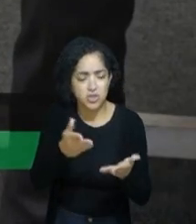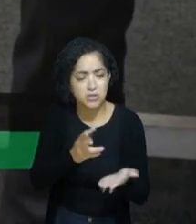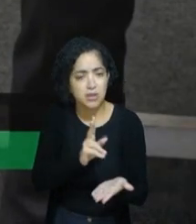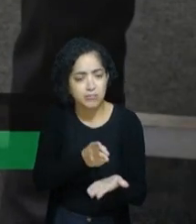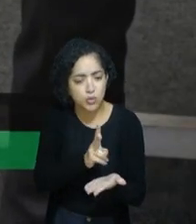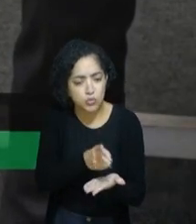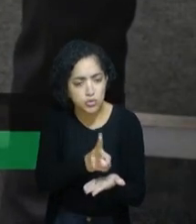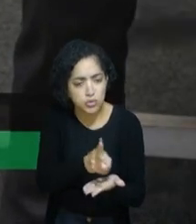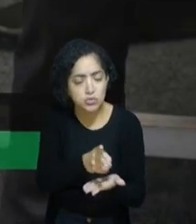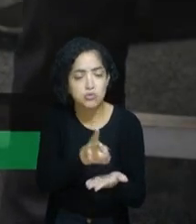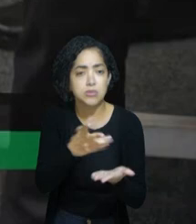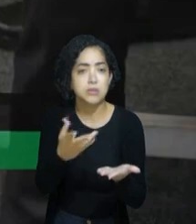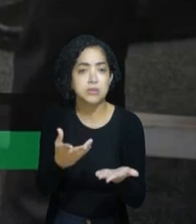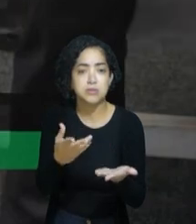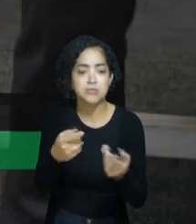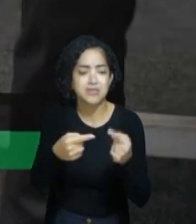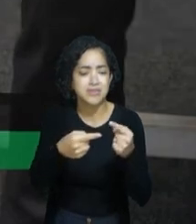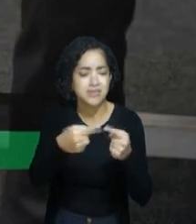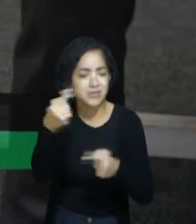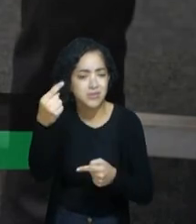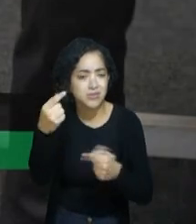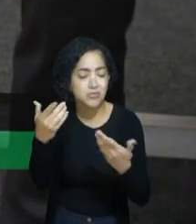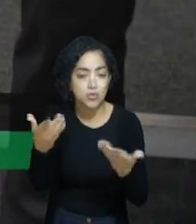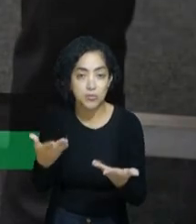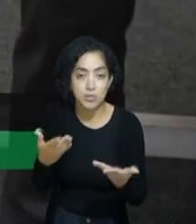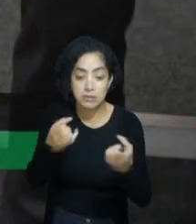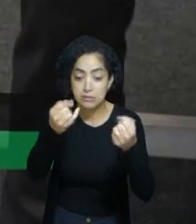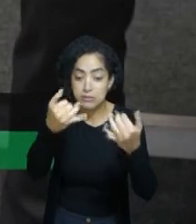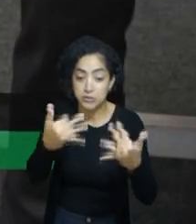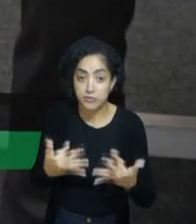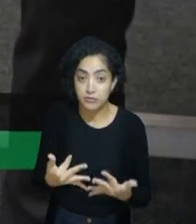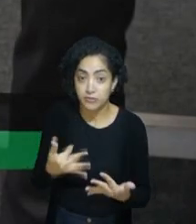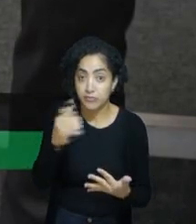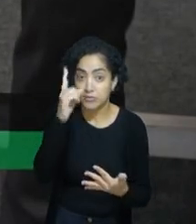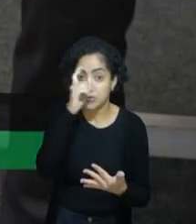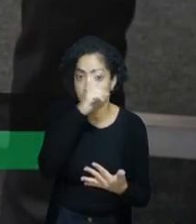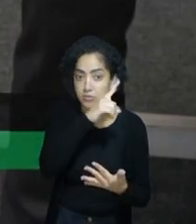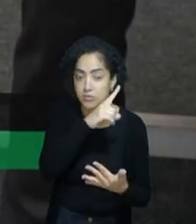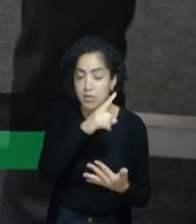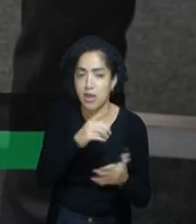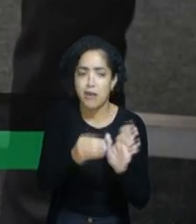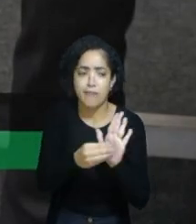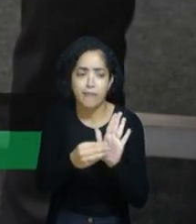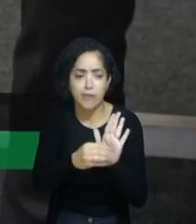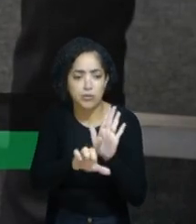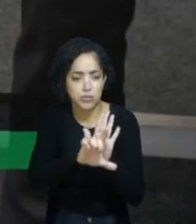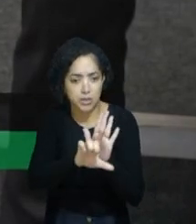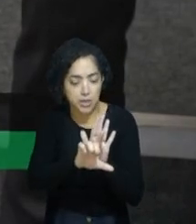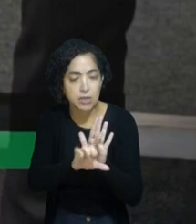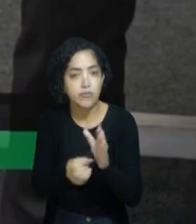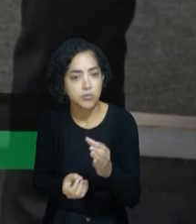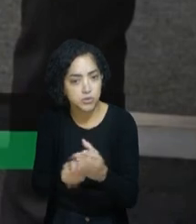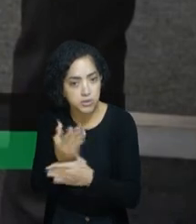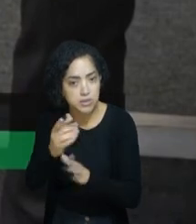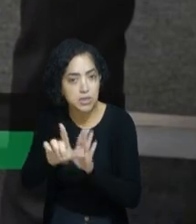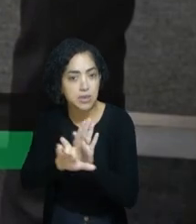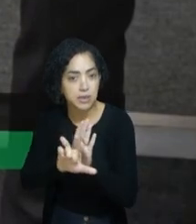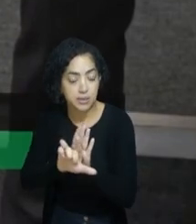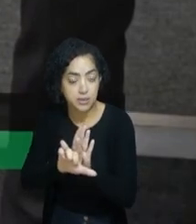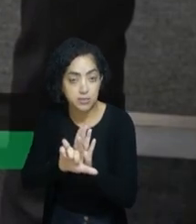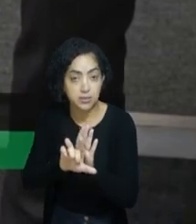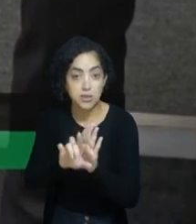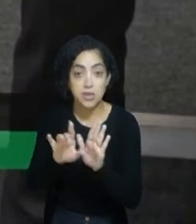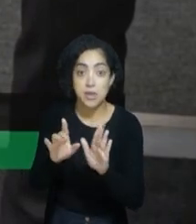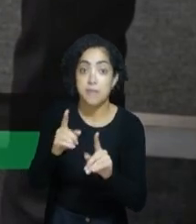por uma coisa que não faz sentido nenhum e até difícil de explicar Então se entre aspas falta lei vamos fazer a lei mas eu acho que essa lei né